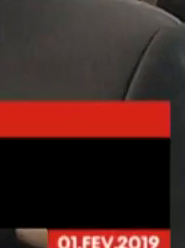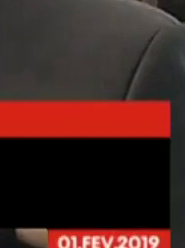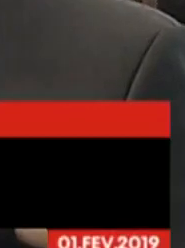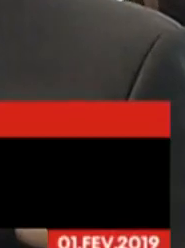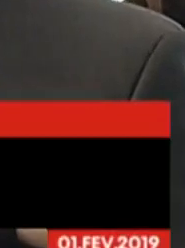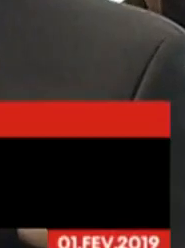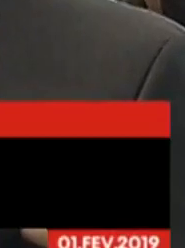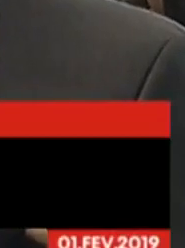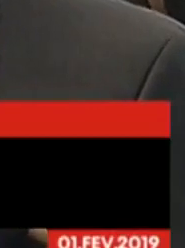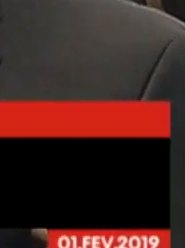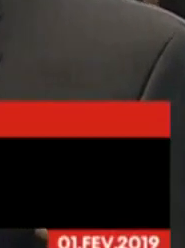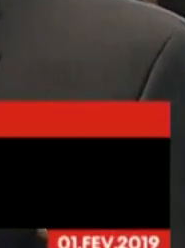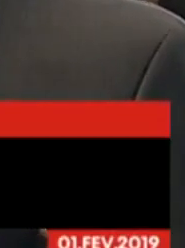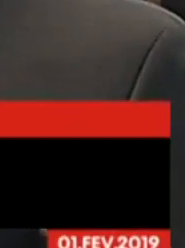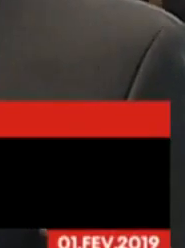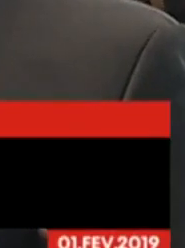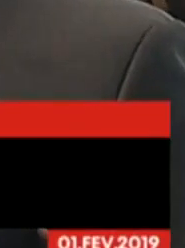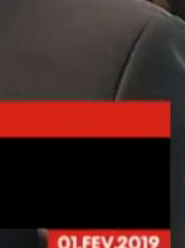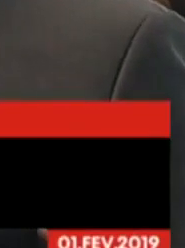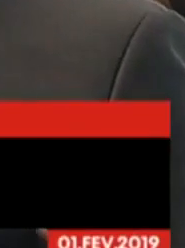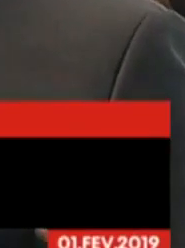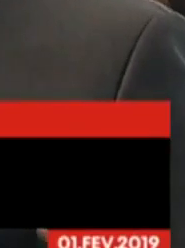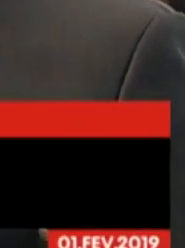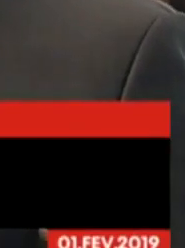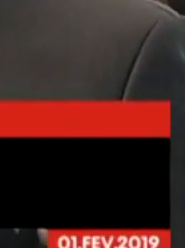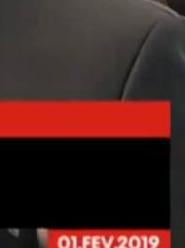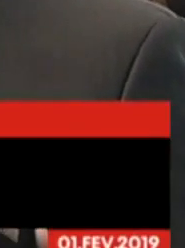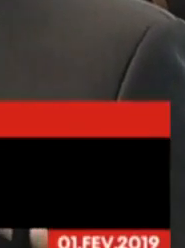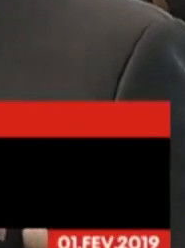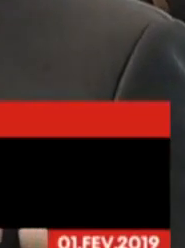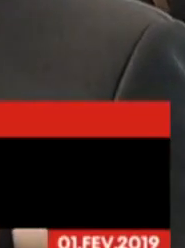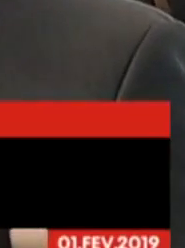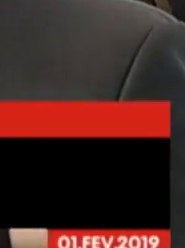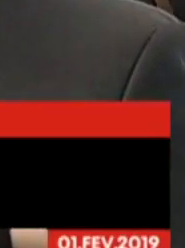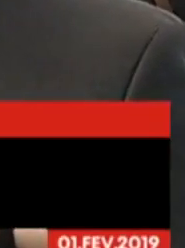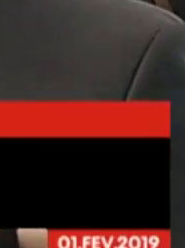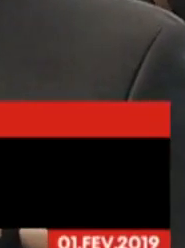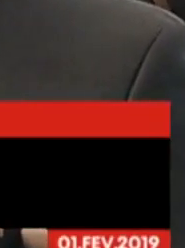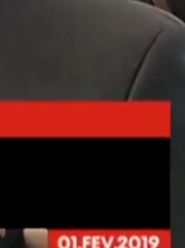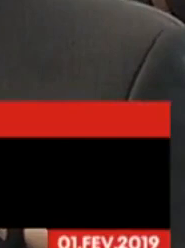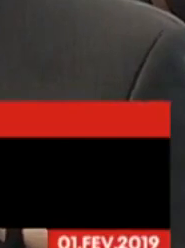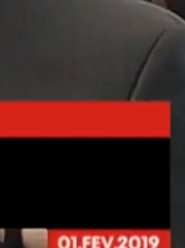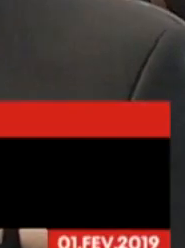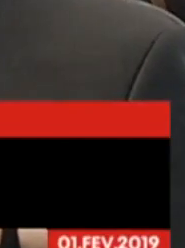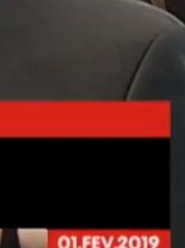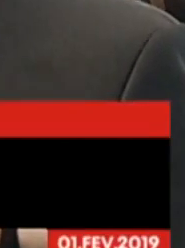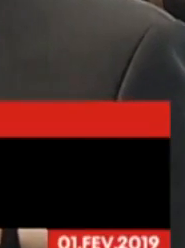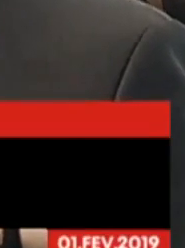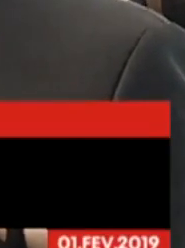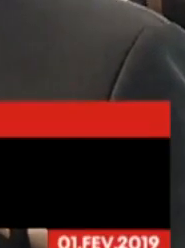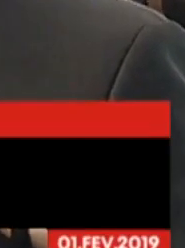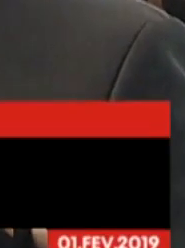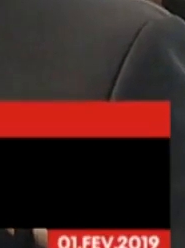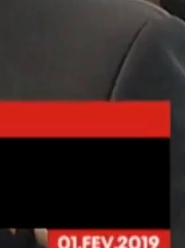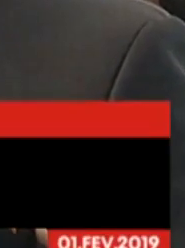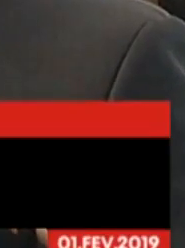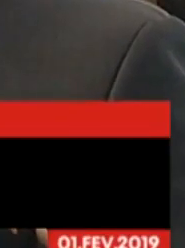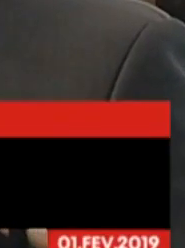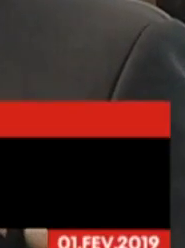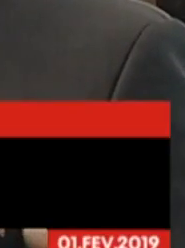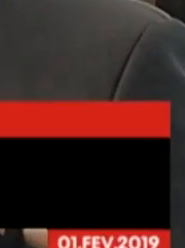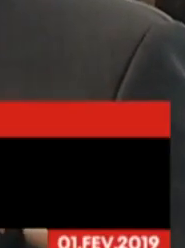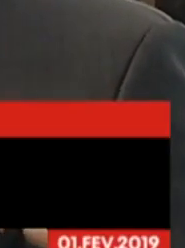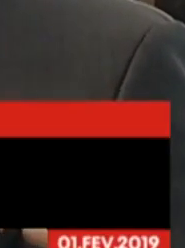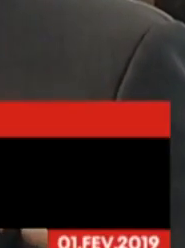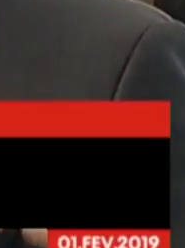que estar atento, atender e ser atuante. O grande desafio é poder conjugar as duas funções, mas é uma grande honra poder